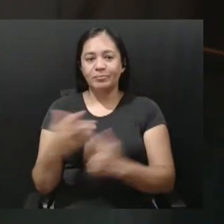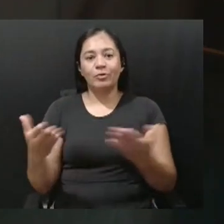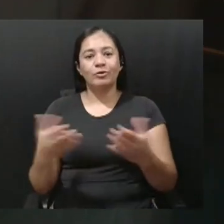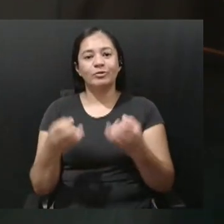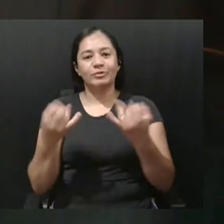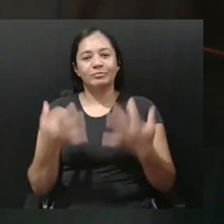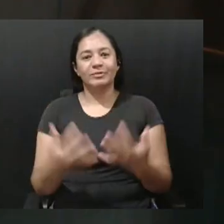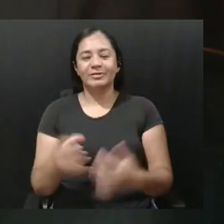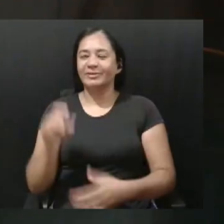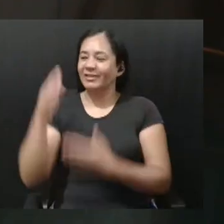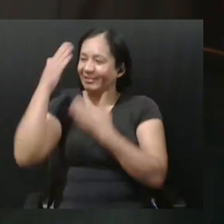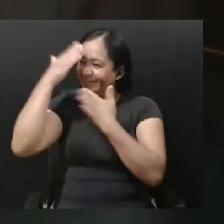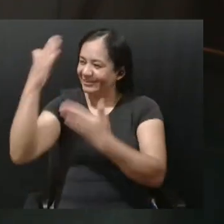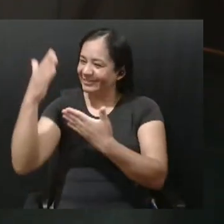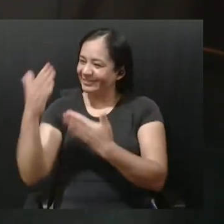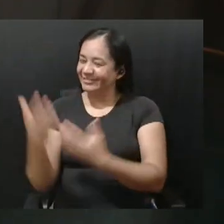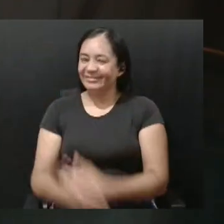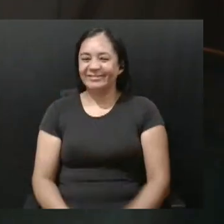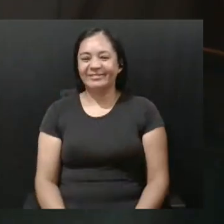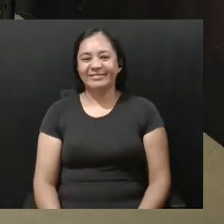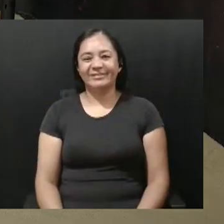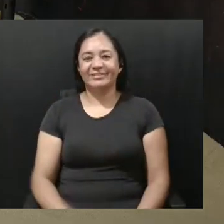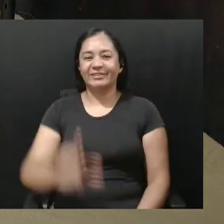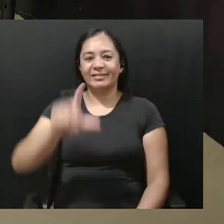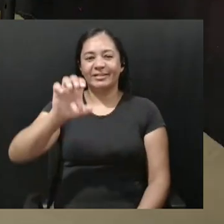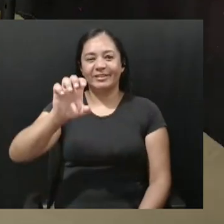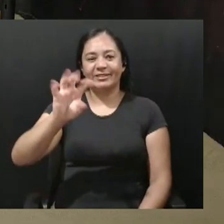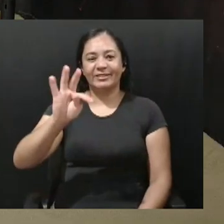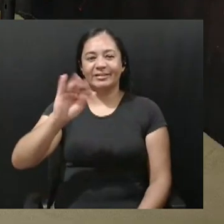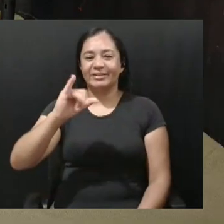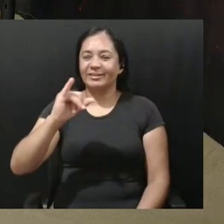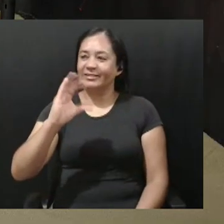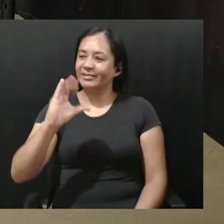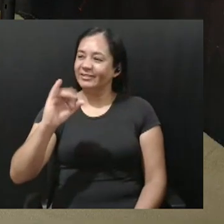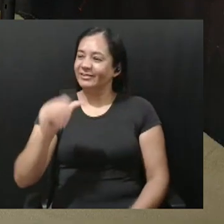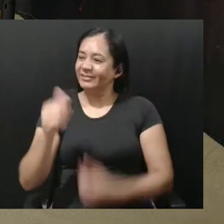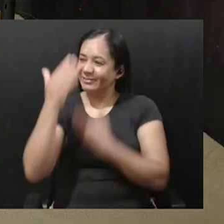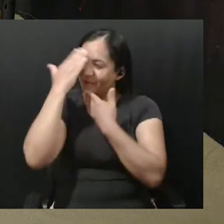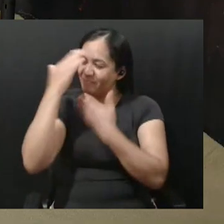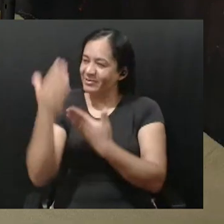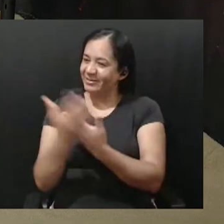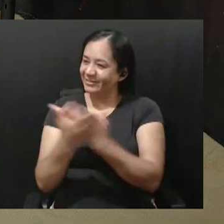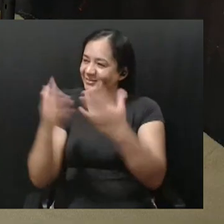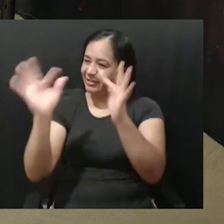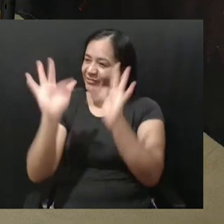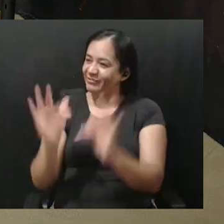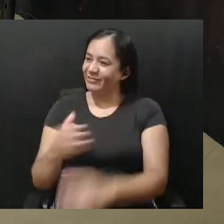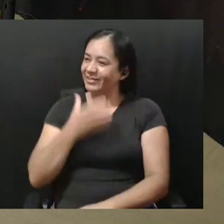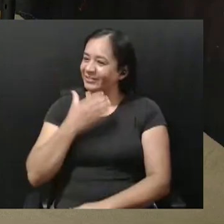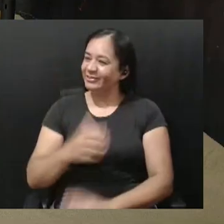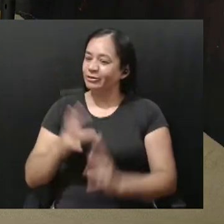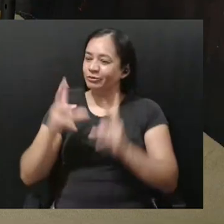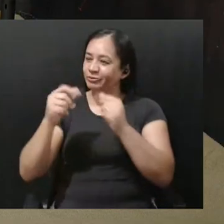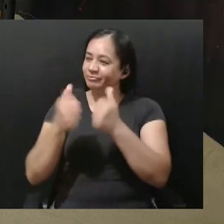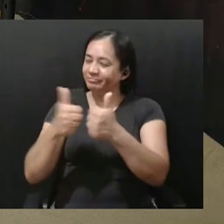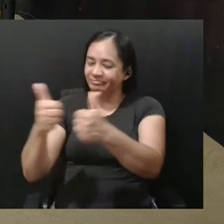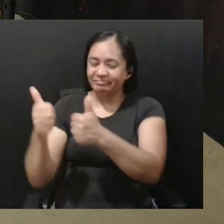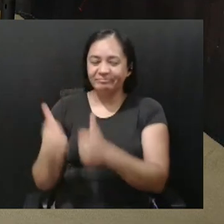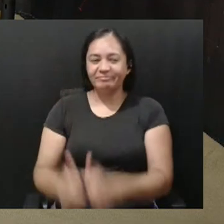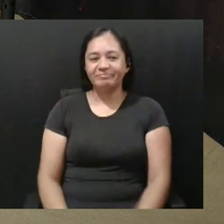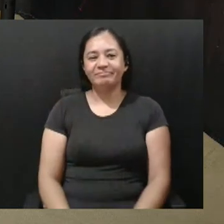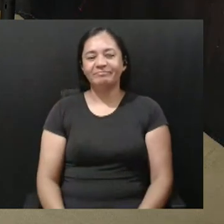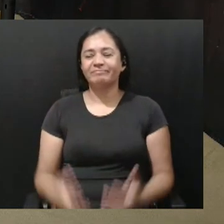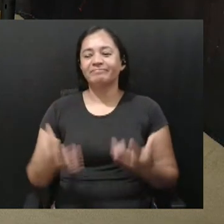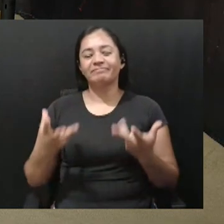nossos convidados. Letícia, mais uma vez, muito obrigada para você, Feliz Natal, tudo de bom, e que maravilha